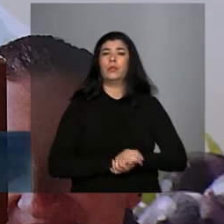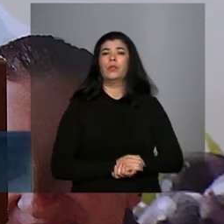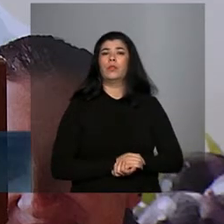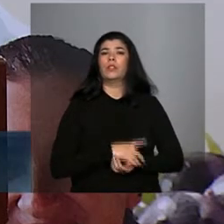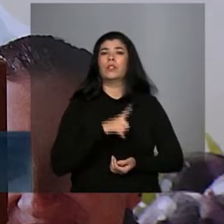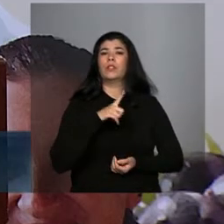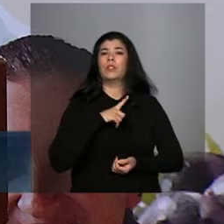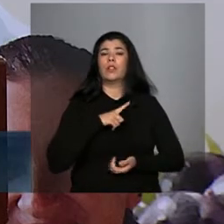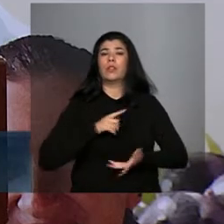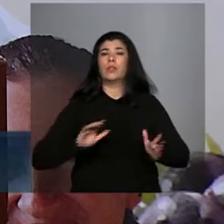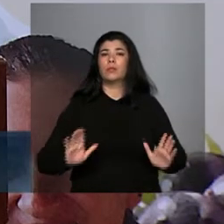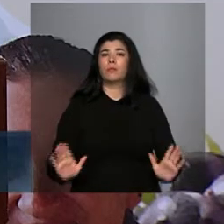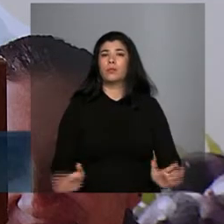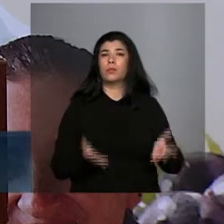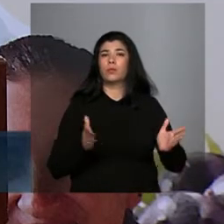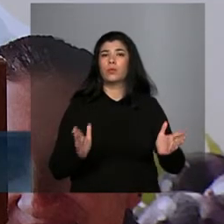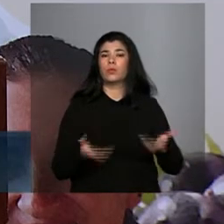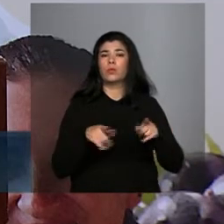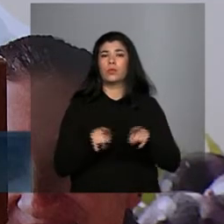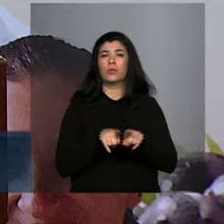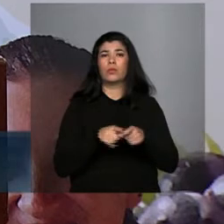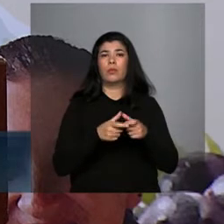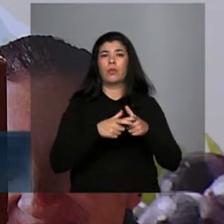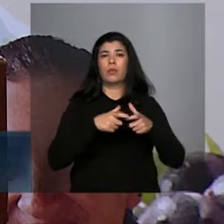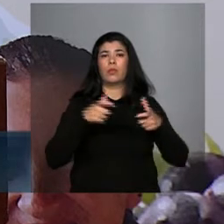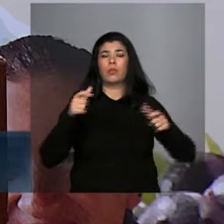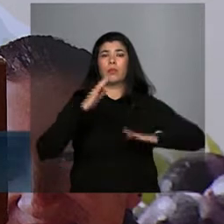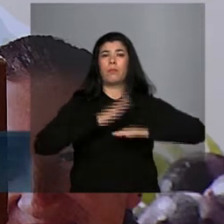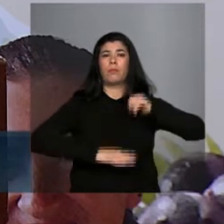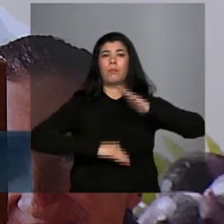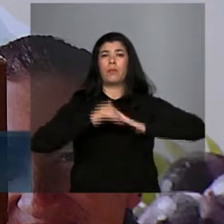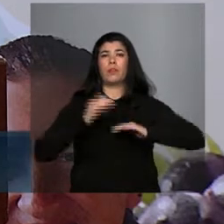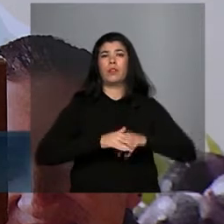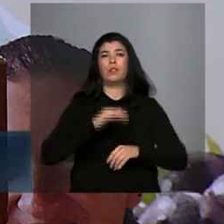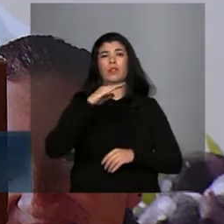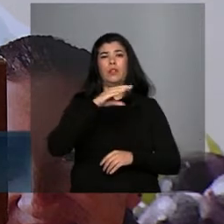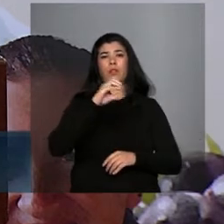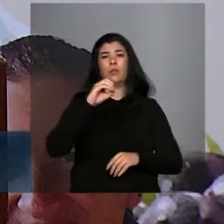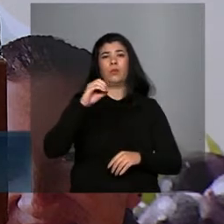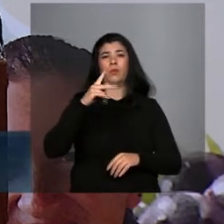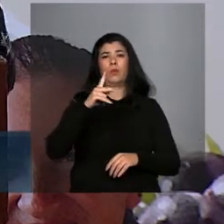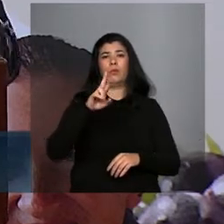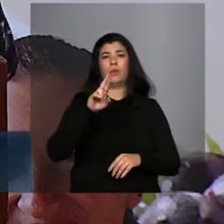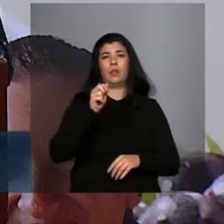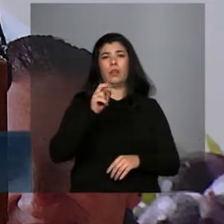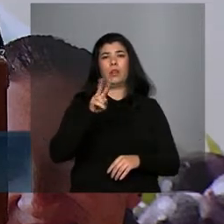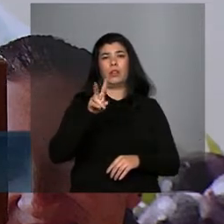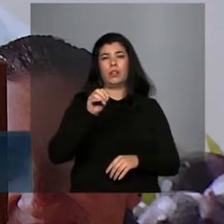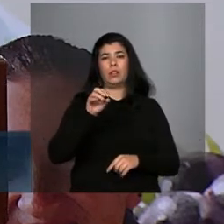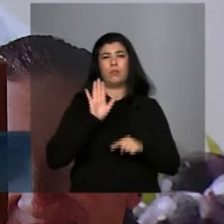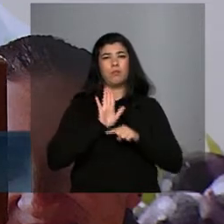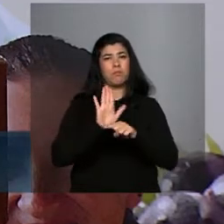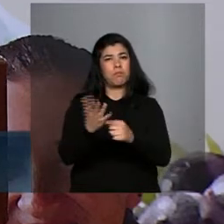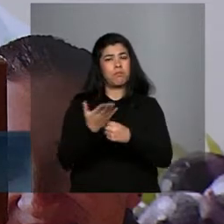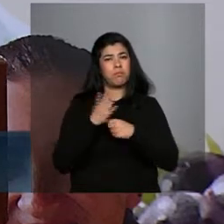com o estímulo e a expansão do cooperativismo, organizando a produção, ajudando